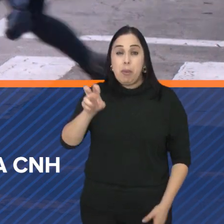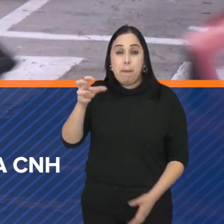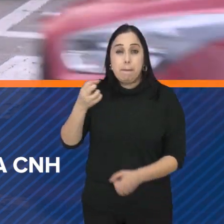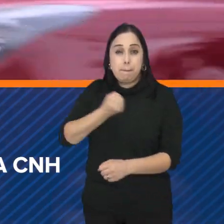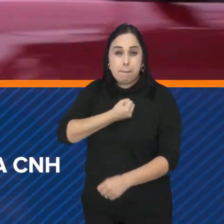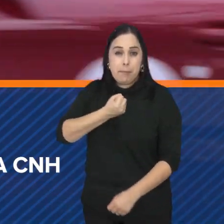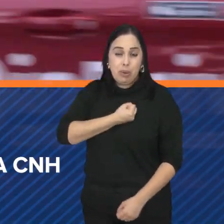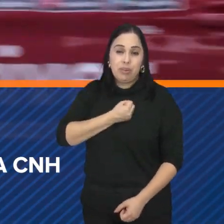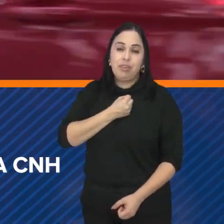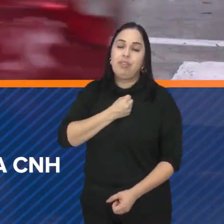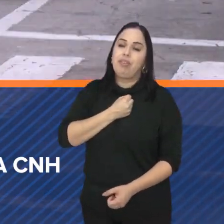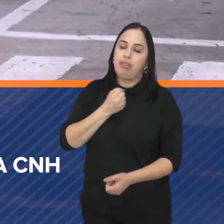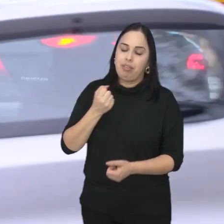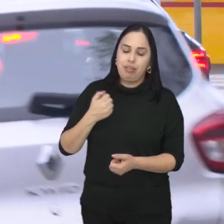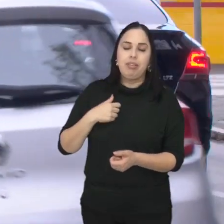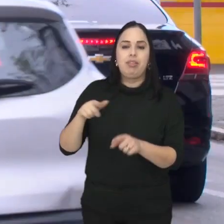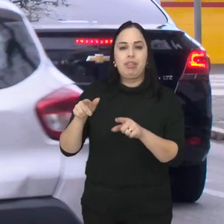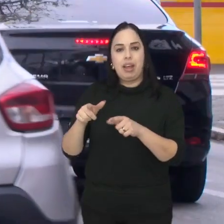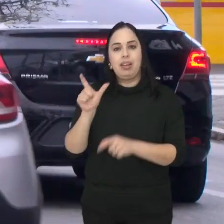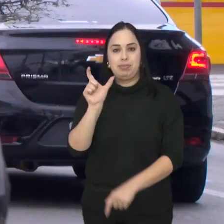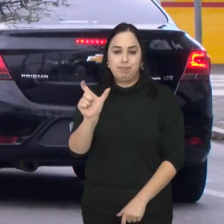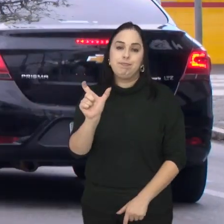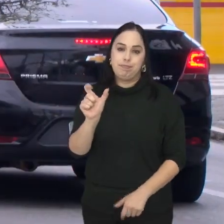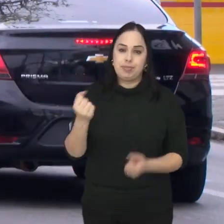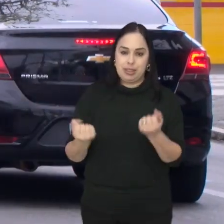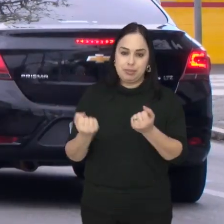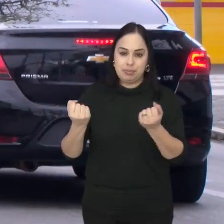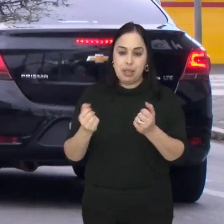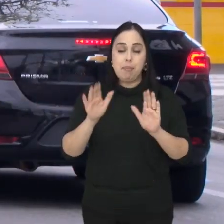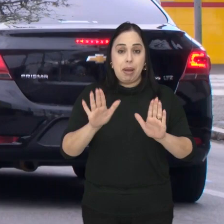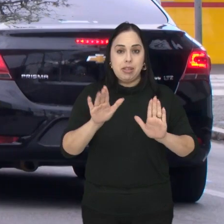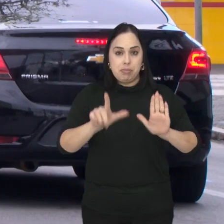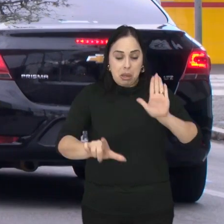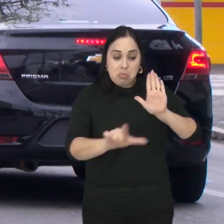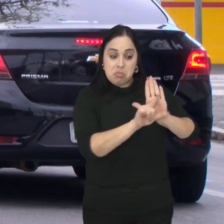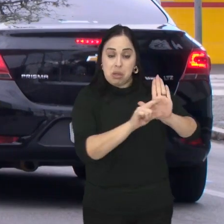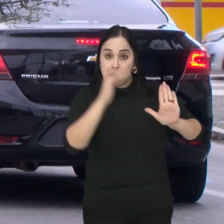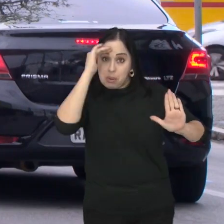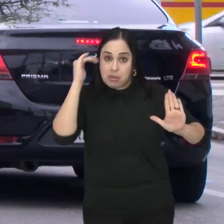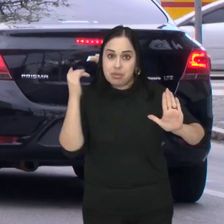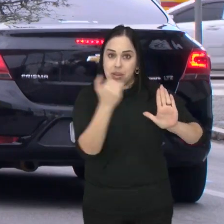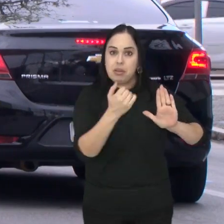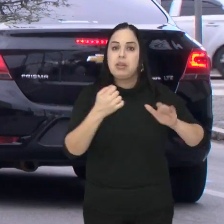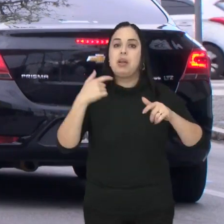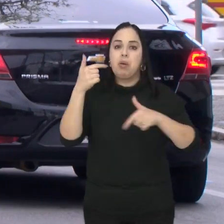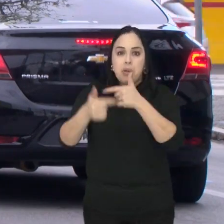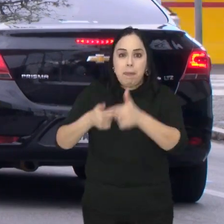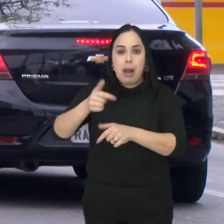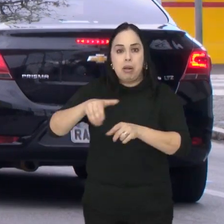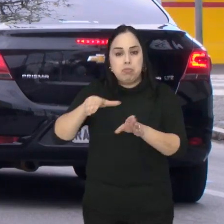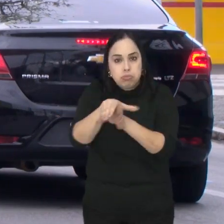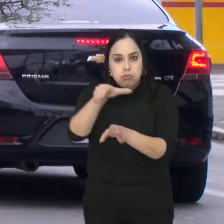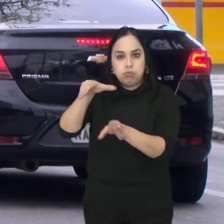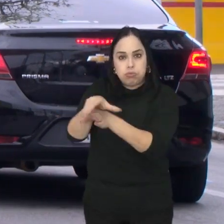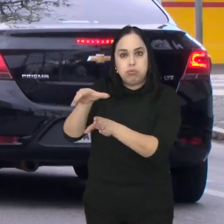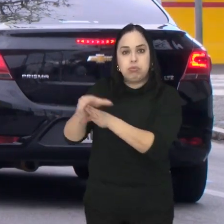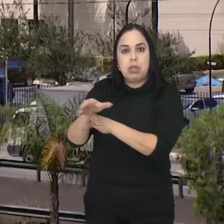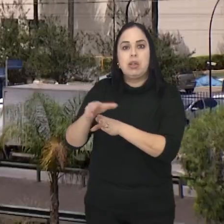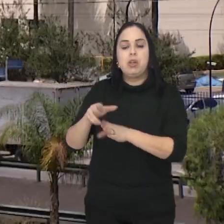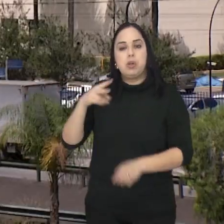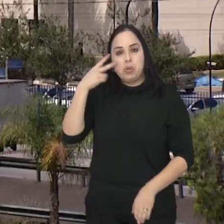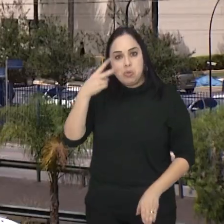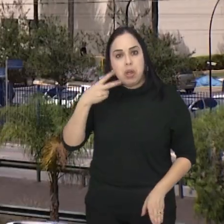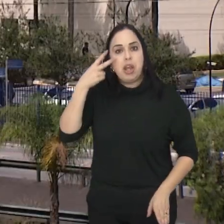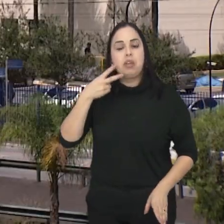195,23 com 5 pontos na carteira. Para garantir o cumprimento da lei, um trabalho educativo de conscientização é defendido